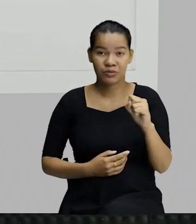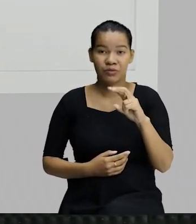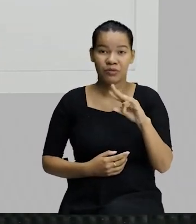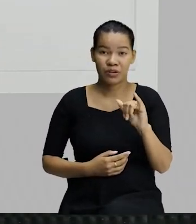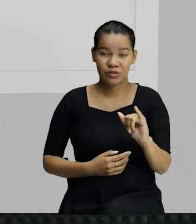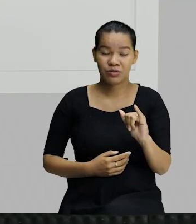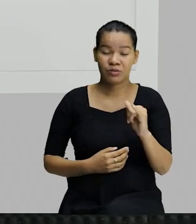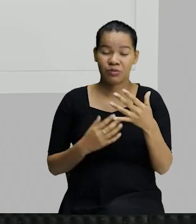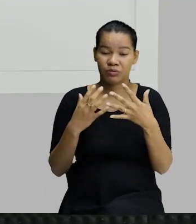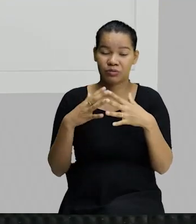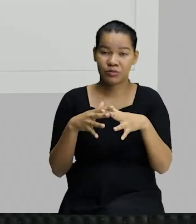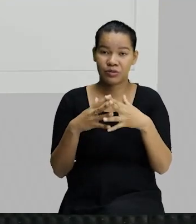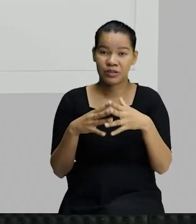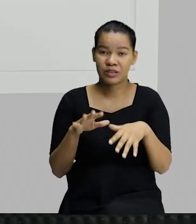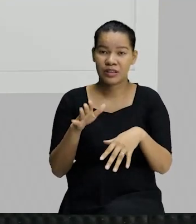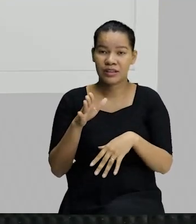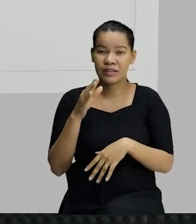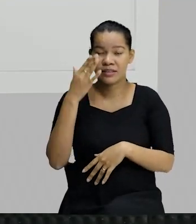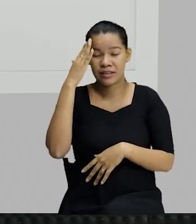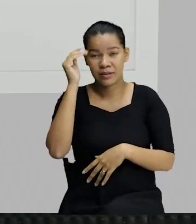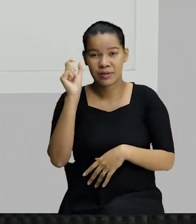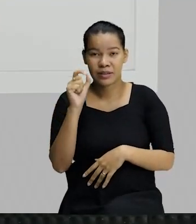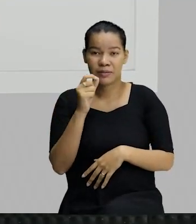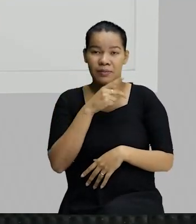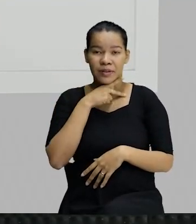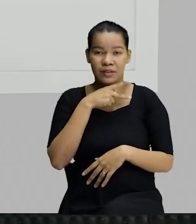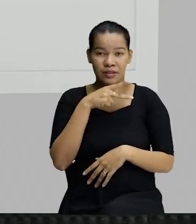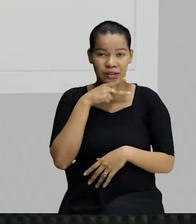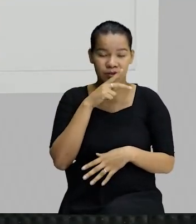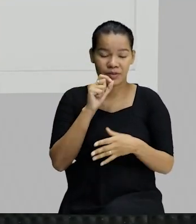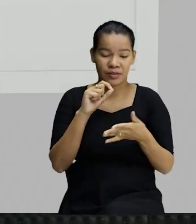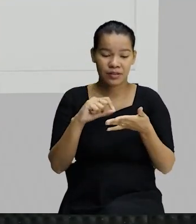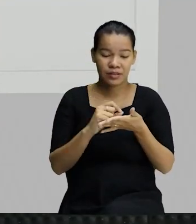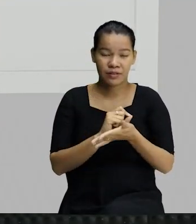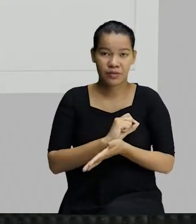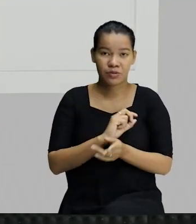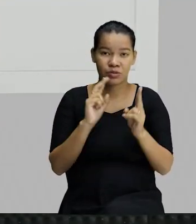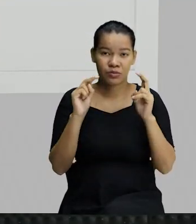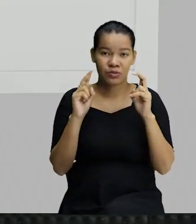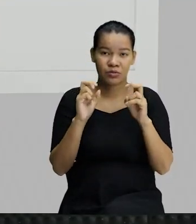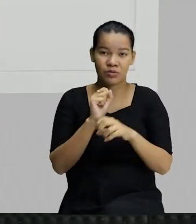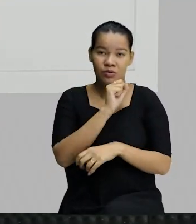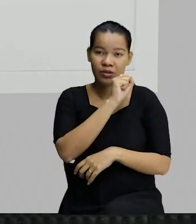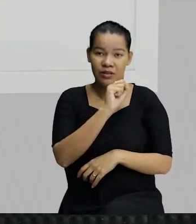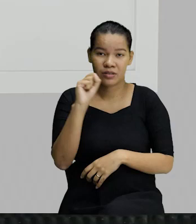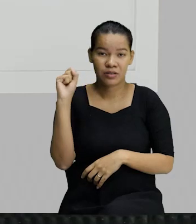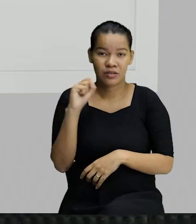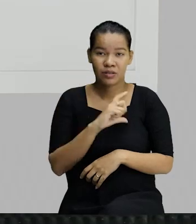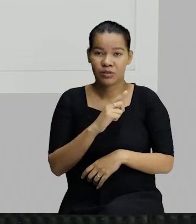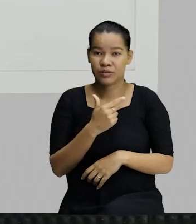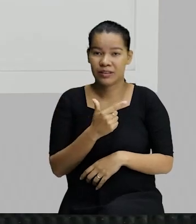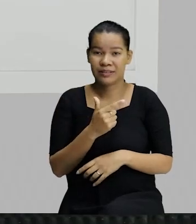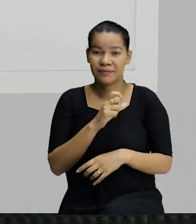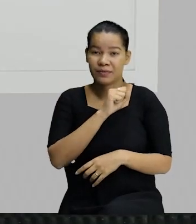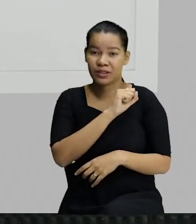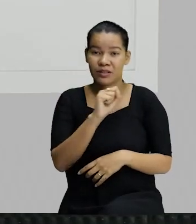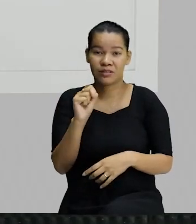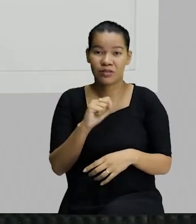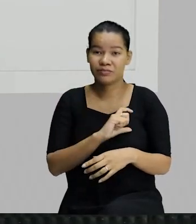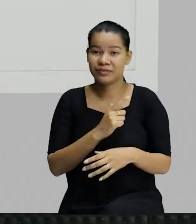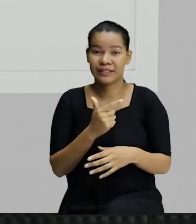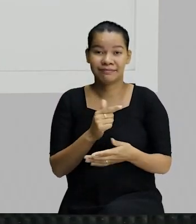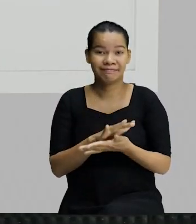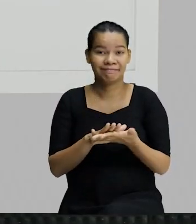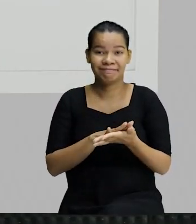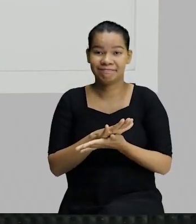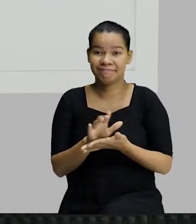foi aquele que escreveu sobre Sócrates. Sócrates não tem nada escrito. Sócrates pertence a uma tradição oral. Platão é que vai fazer